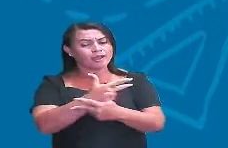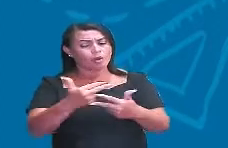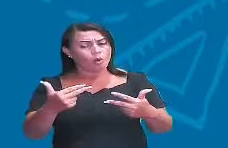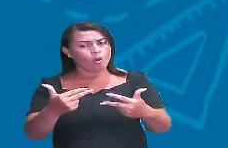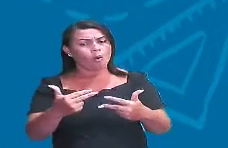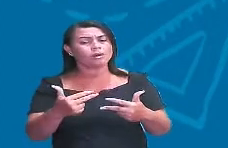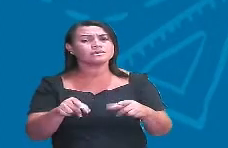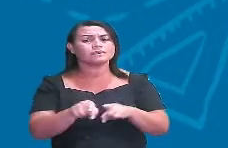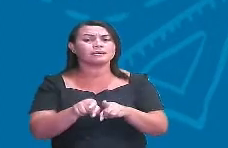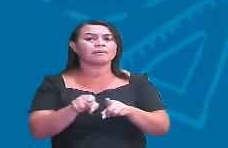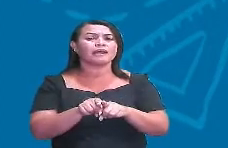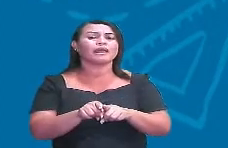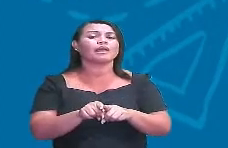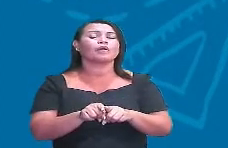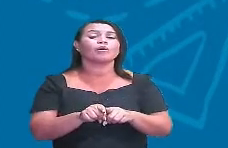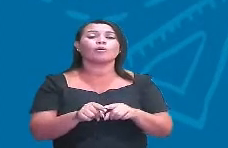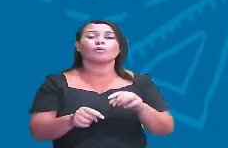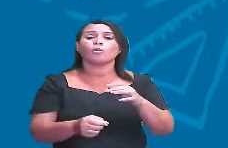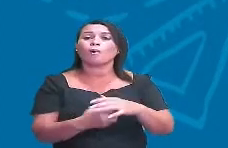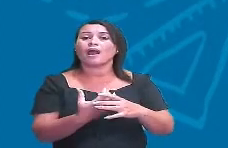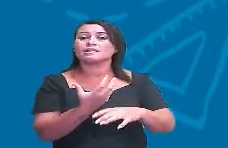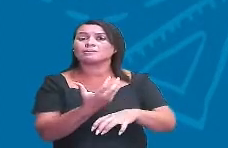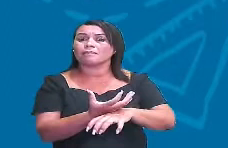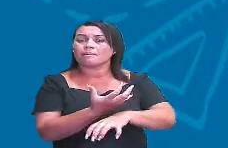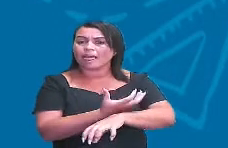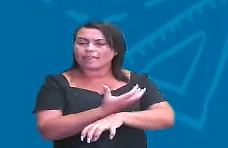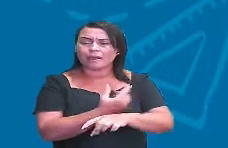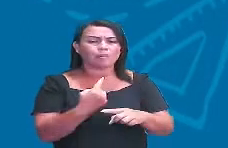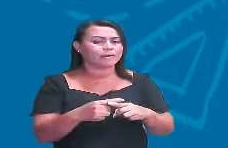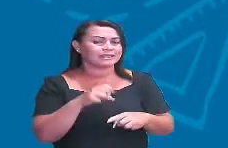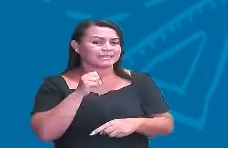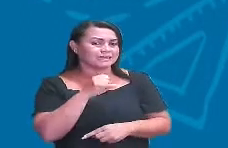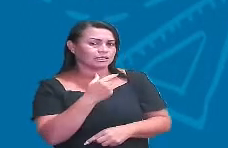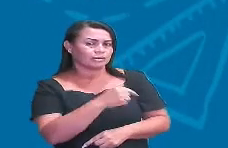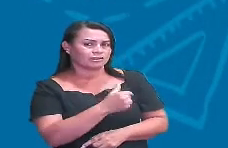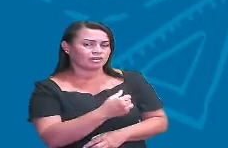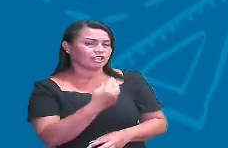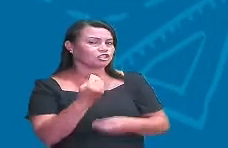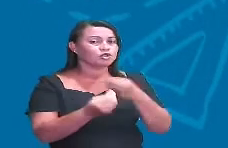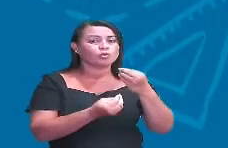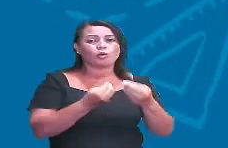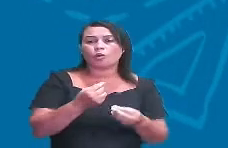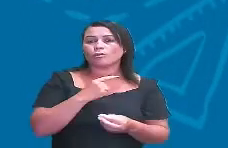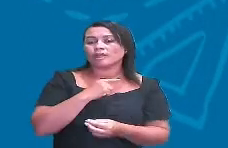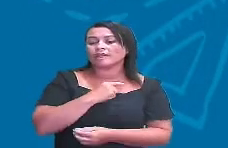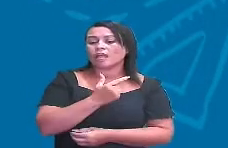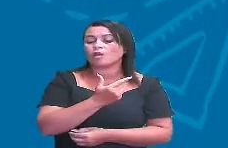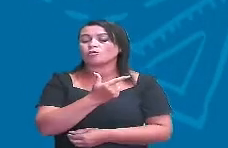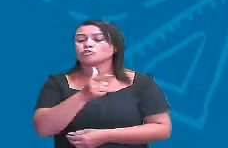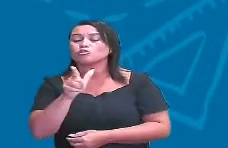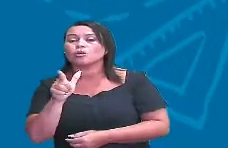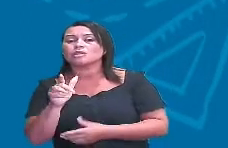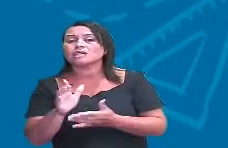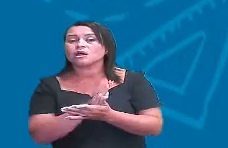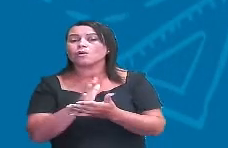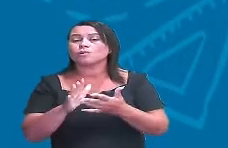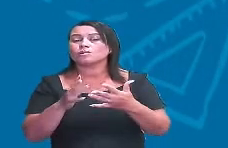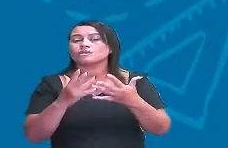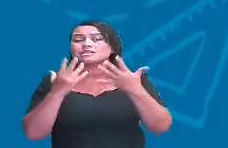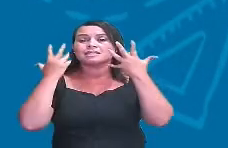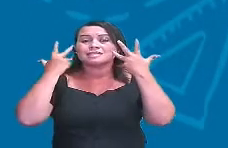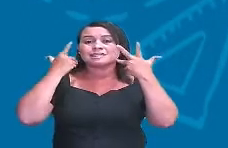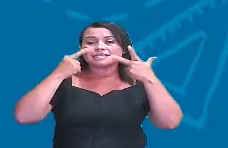produtores. Afinal, se não fossem os produtores, não iriam existir algumas espécies de